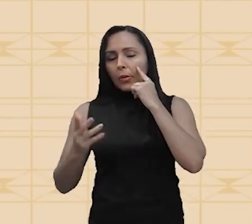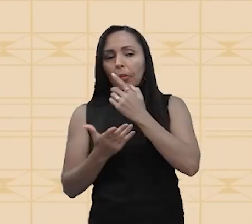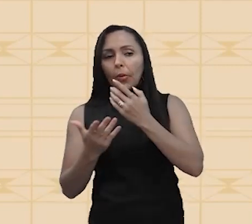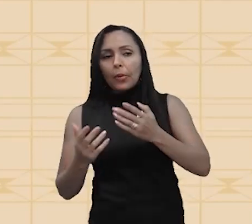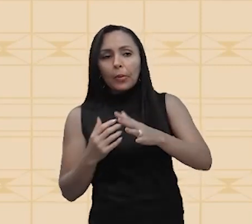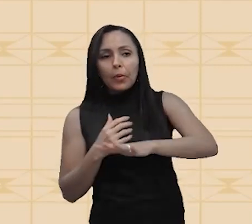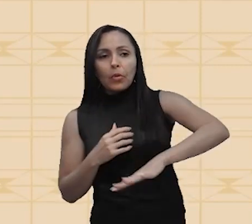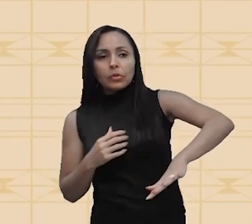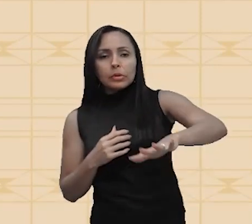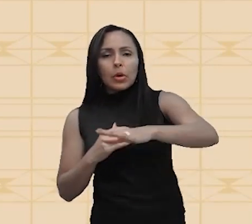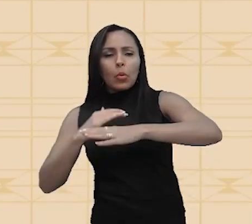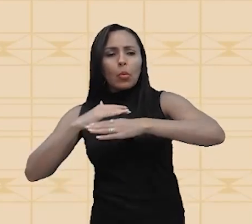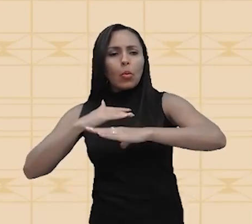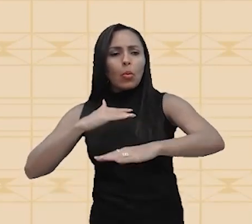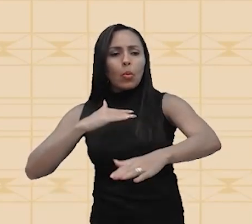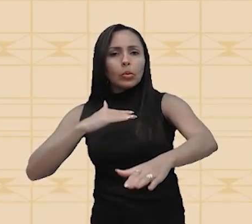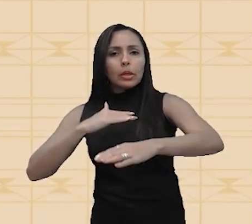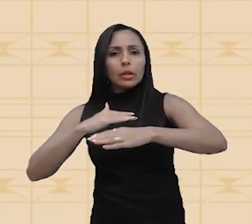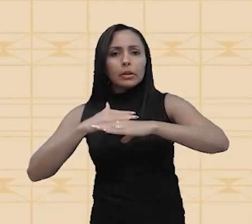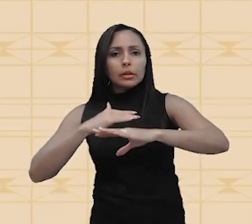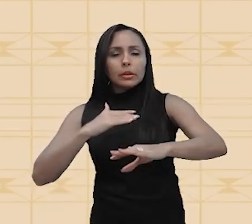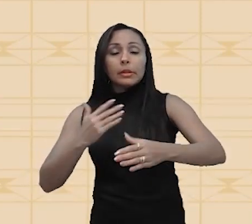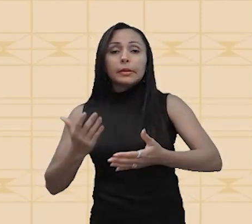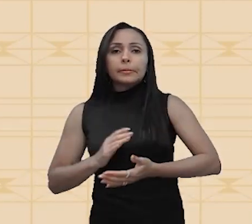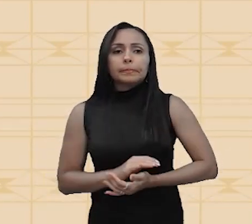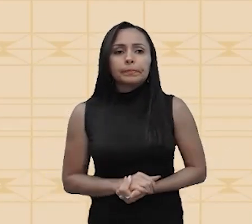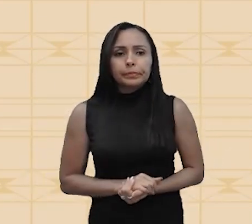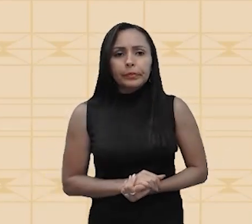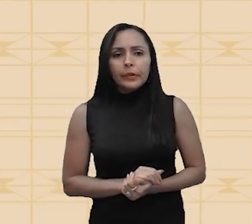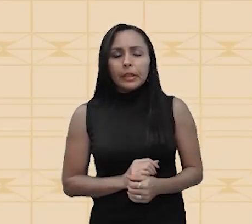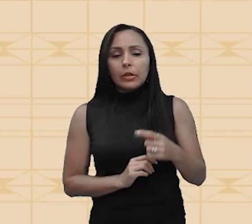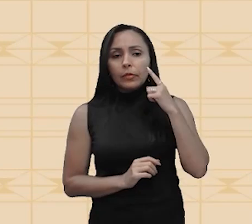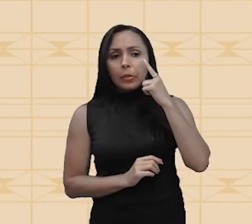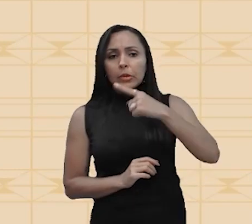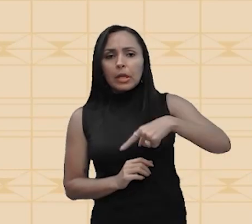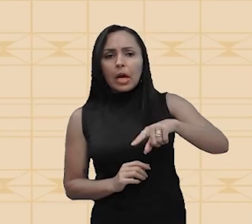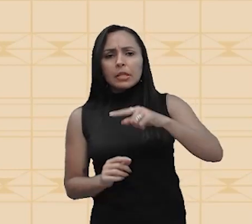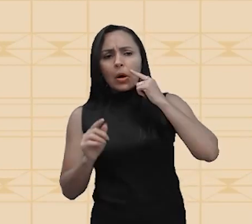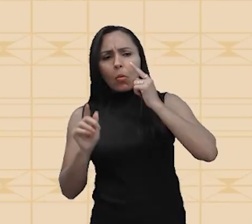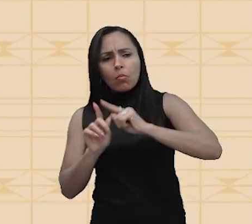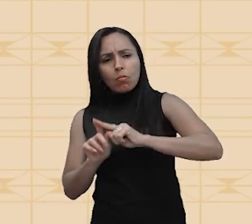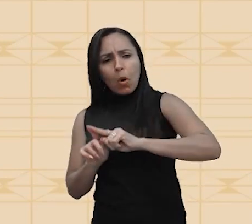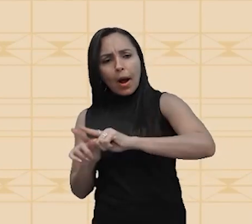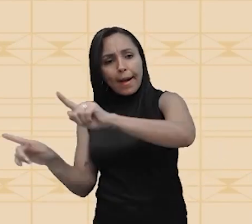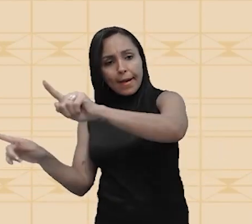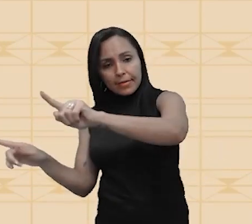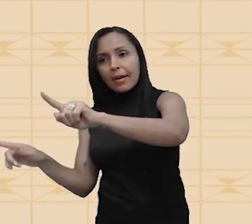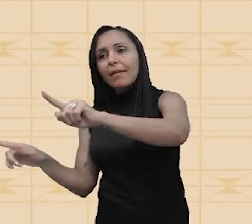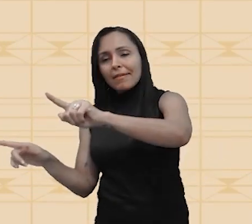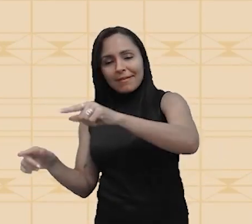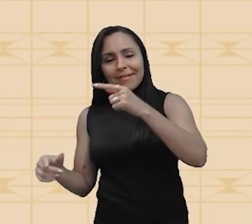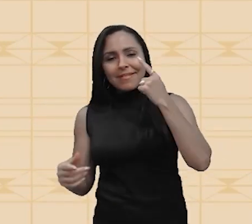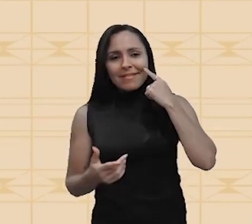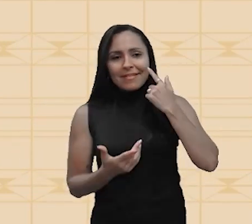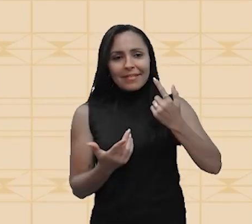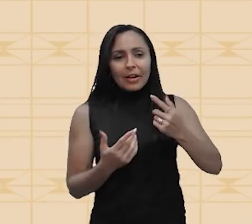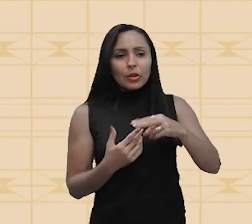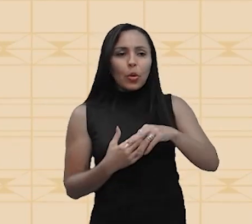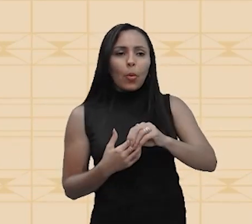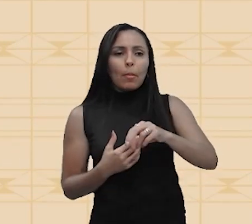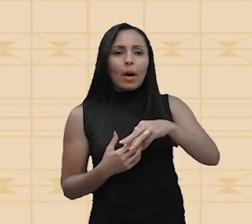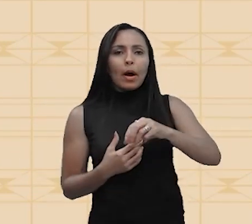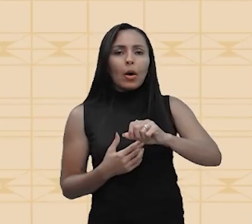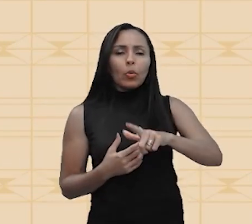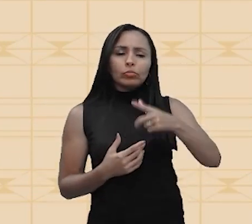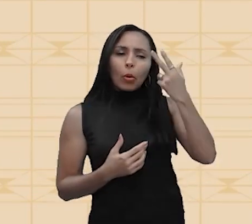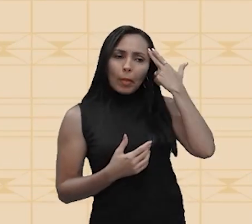a onda incidir numa superfície, nós vamos traçar uma reta que é perpendicular a ela, chamada de reta normal. Dessa